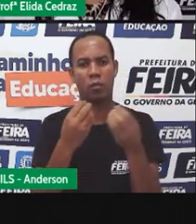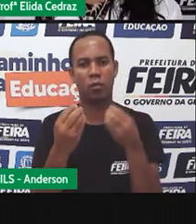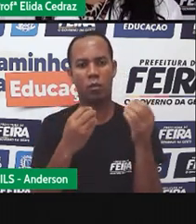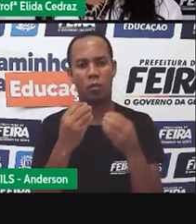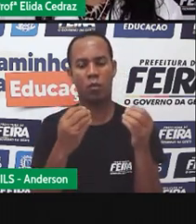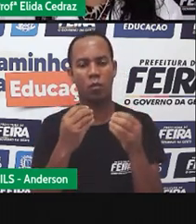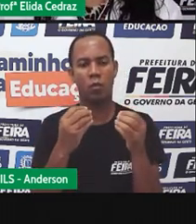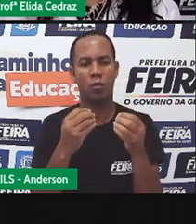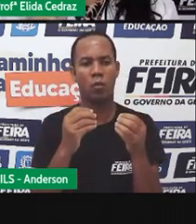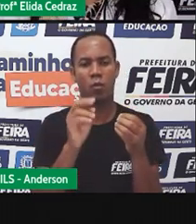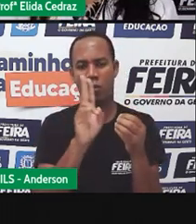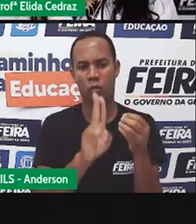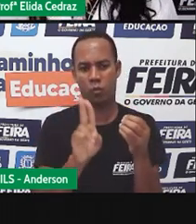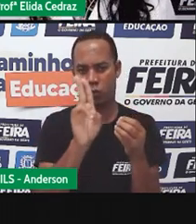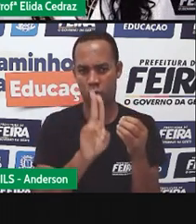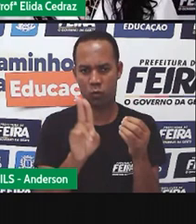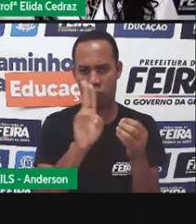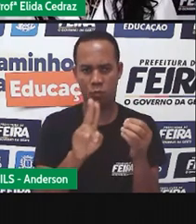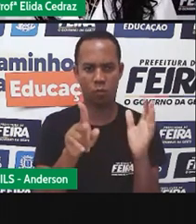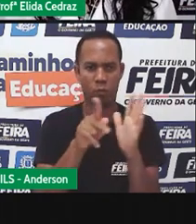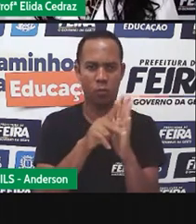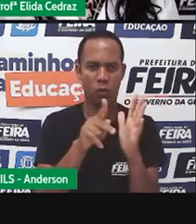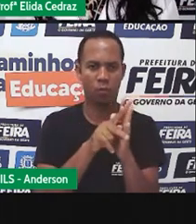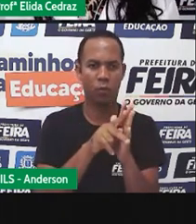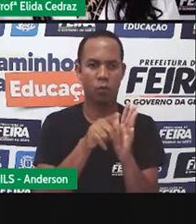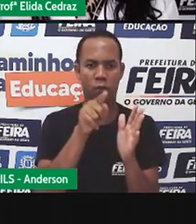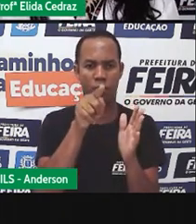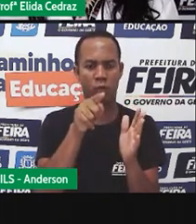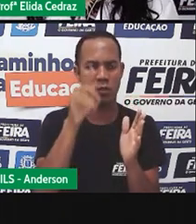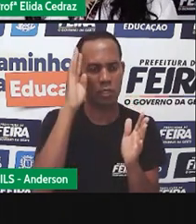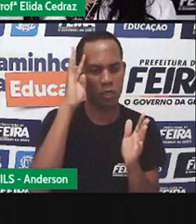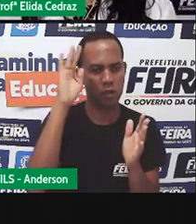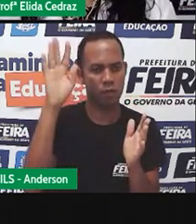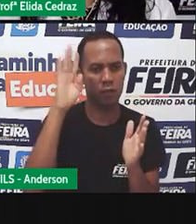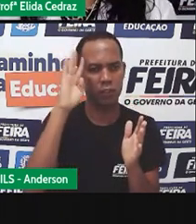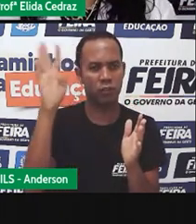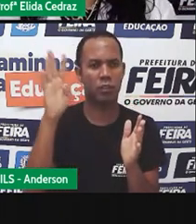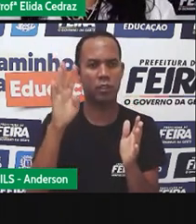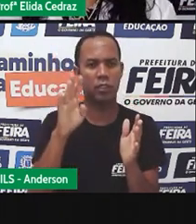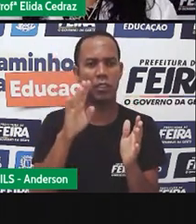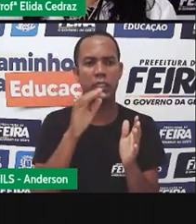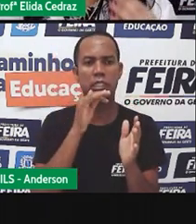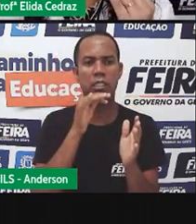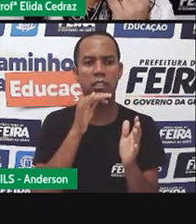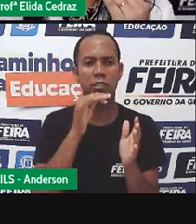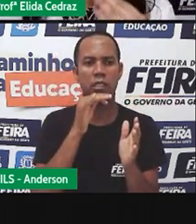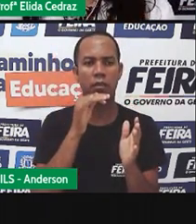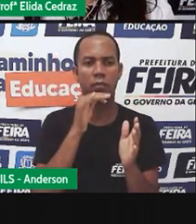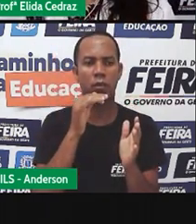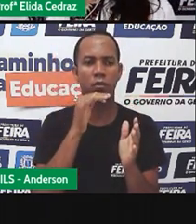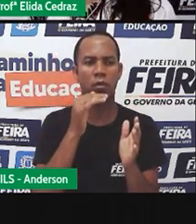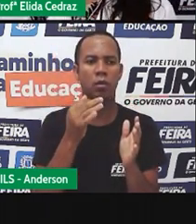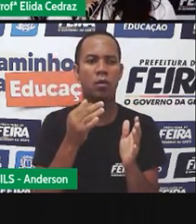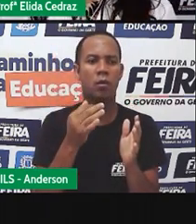sua utilidade. Para você refletir. Como seria limpar a boca com um guardanapo de